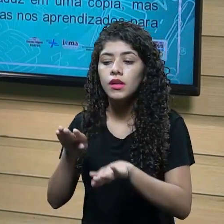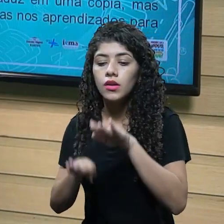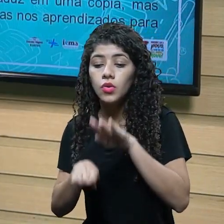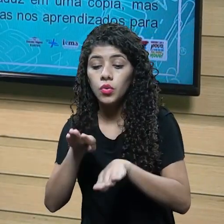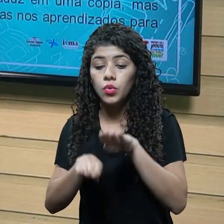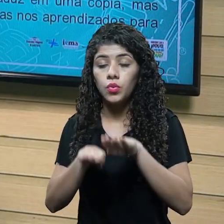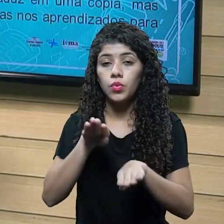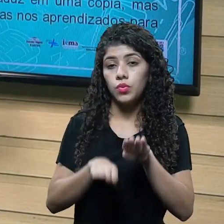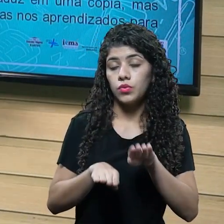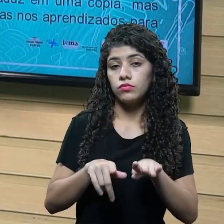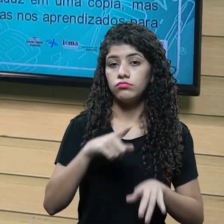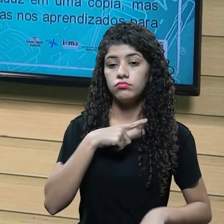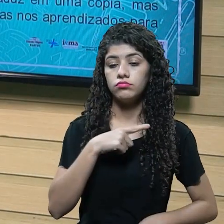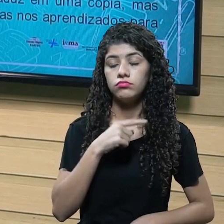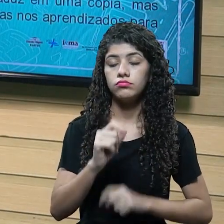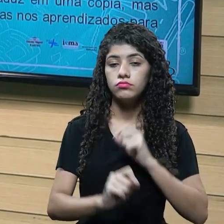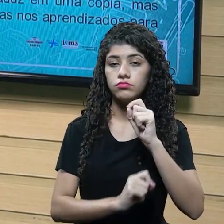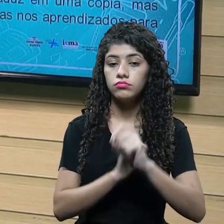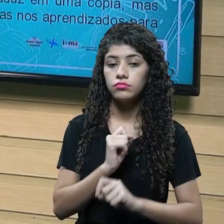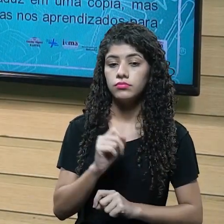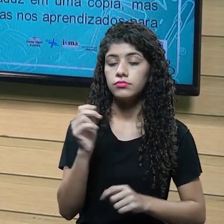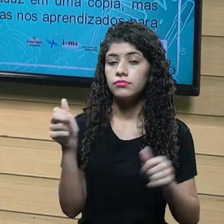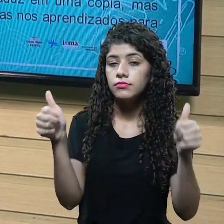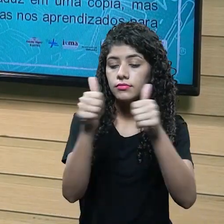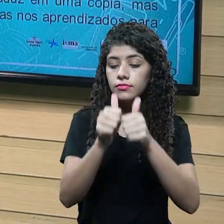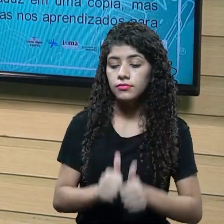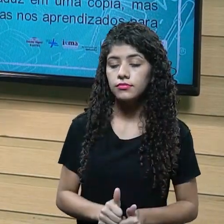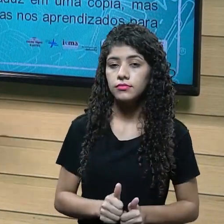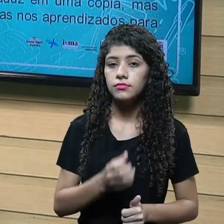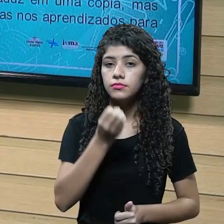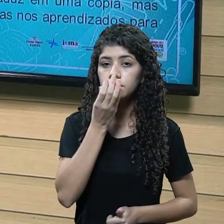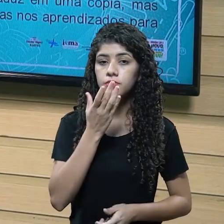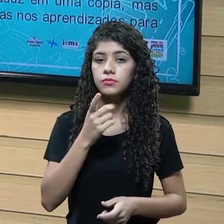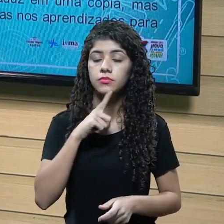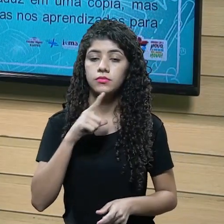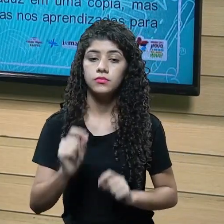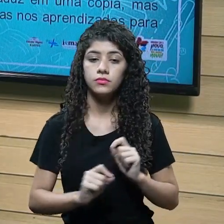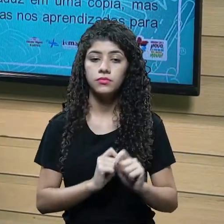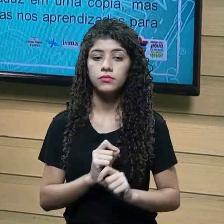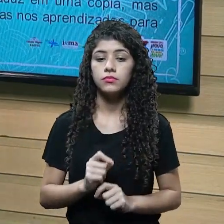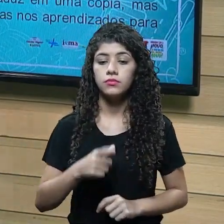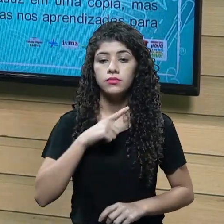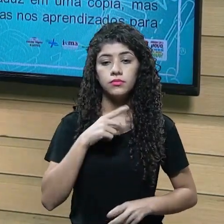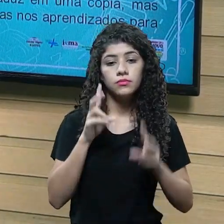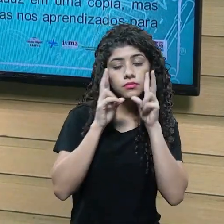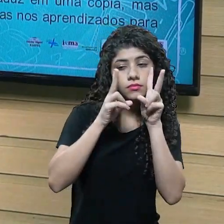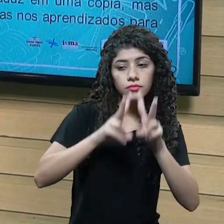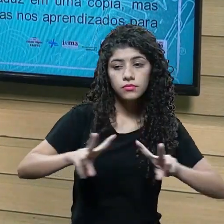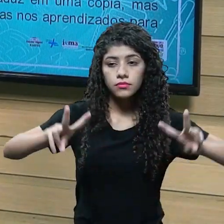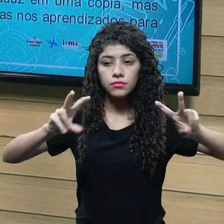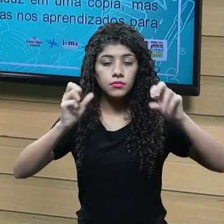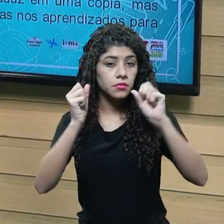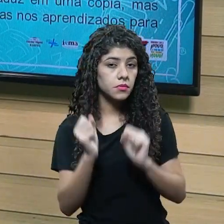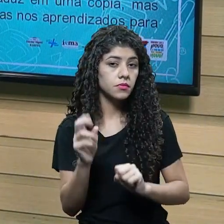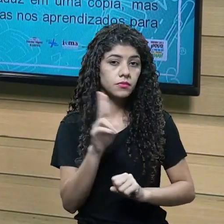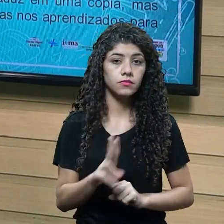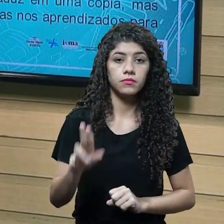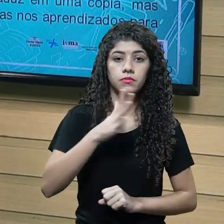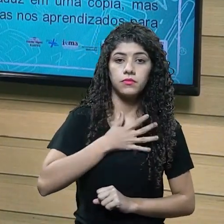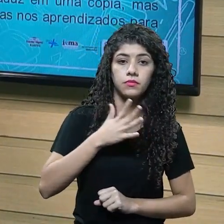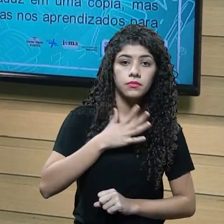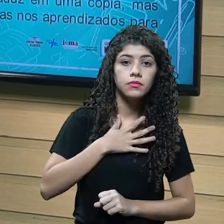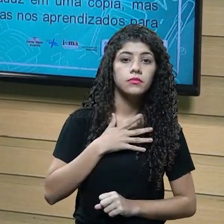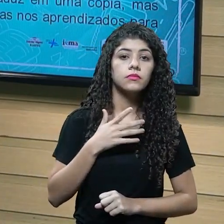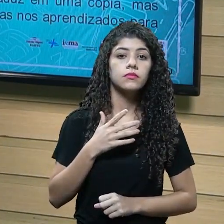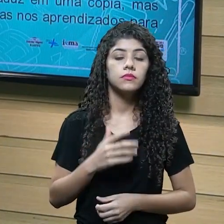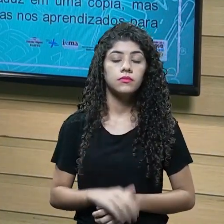Então uso essas empresas de referência, eu analiso seus pontos fortes e fracos para poder visualizar o que eu posso praticar para a minha empresa, o que eu posso trazer à minha